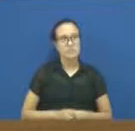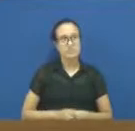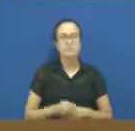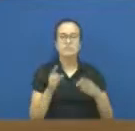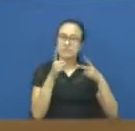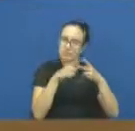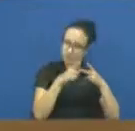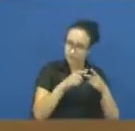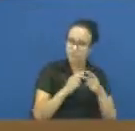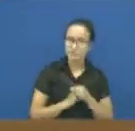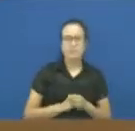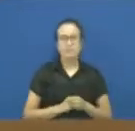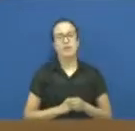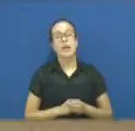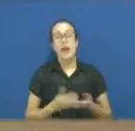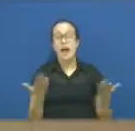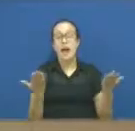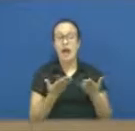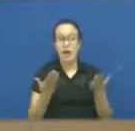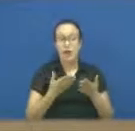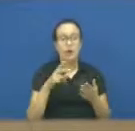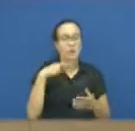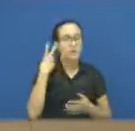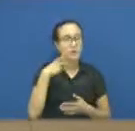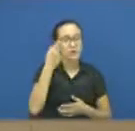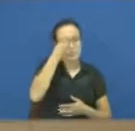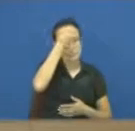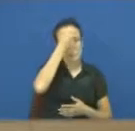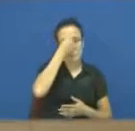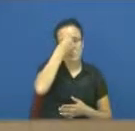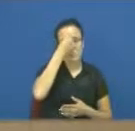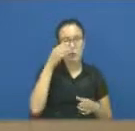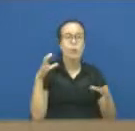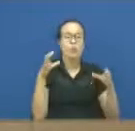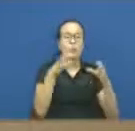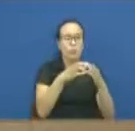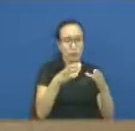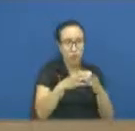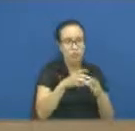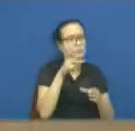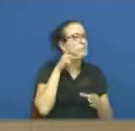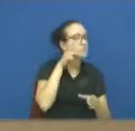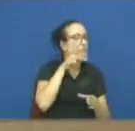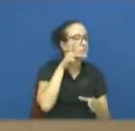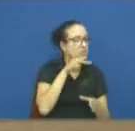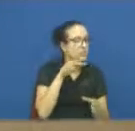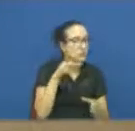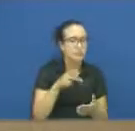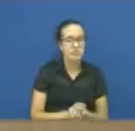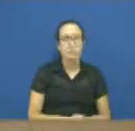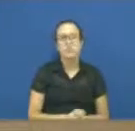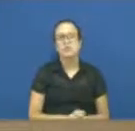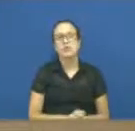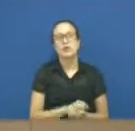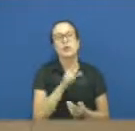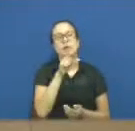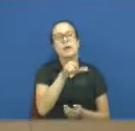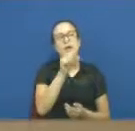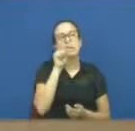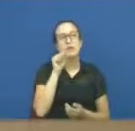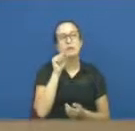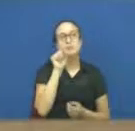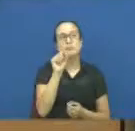Pois bem, agora eu solicito ao vereador Jorge de Freitas, líder do respectivo bloco, para que indique um membro para participar